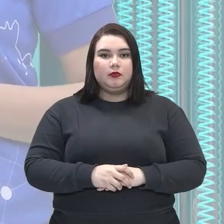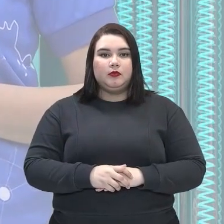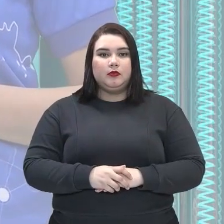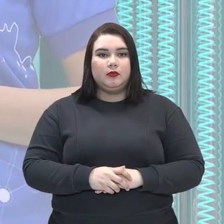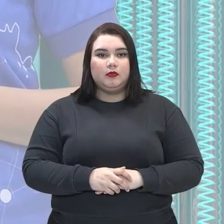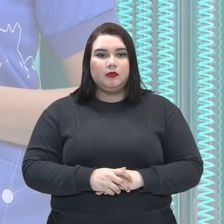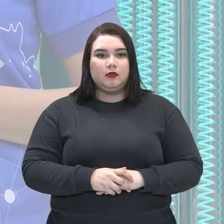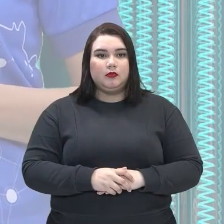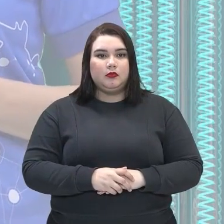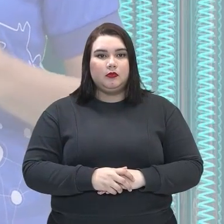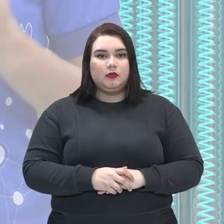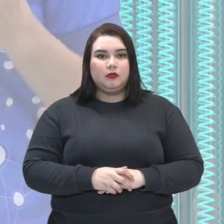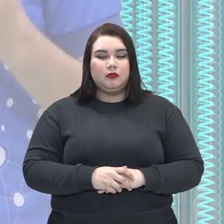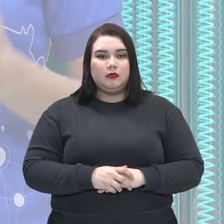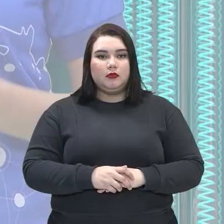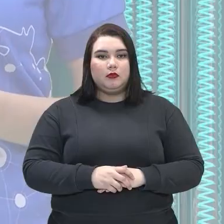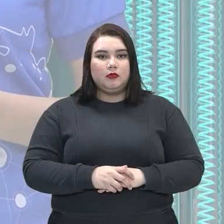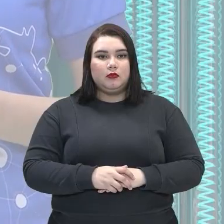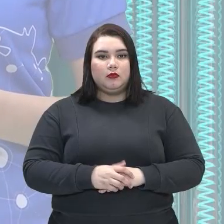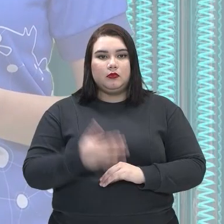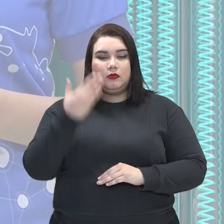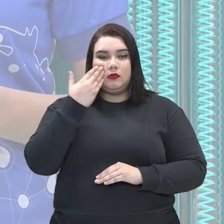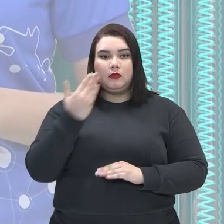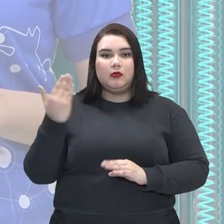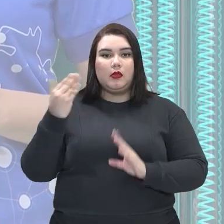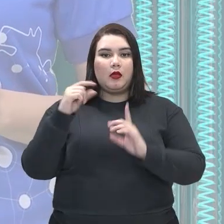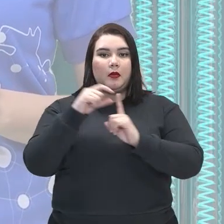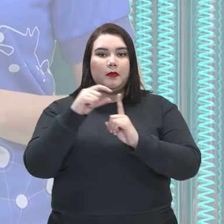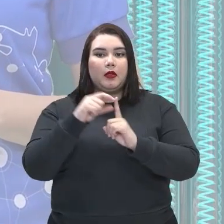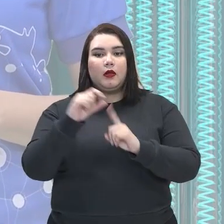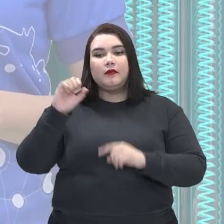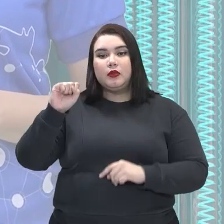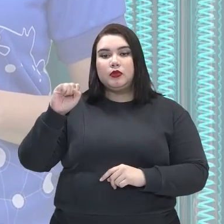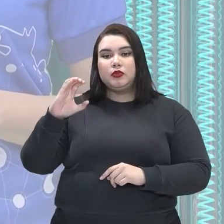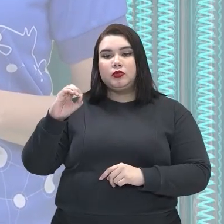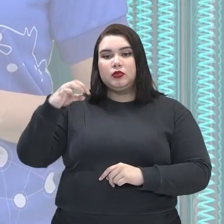eles. Então, some significa o quê?